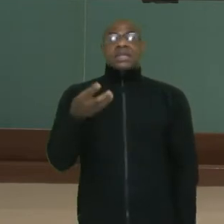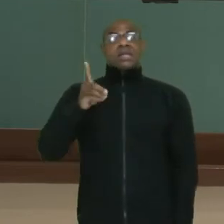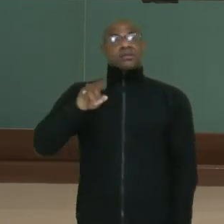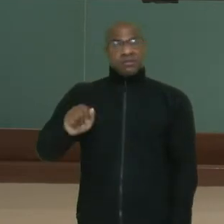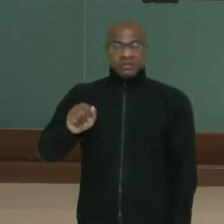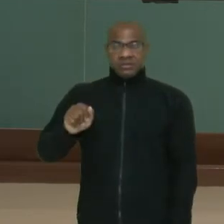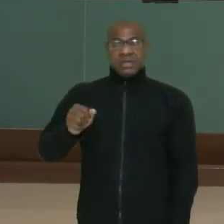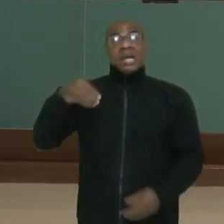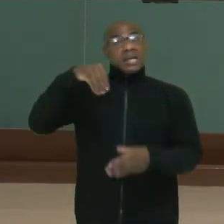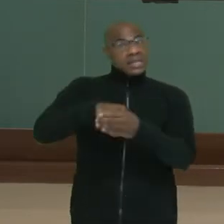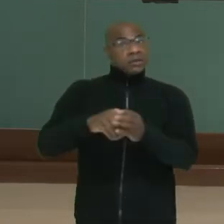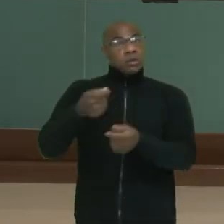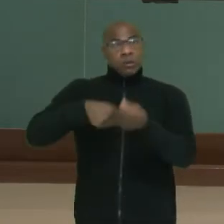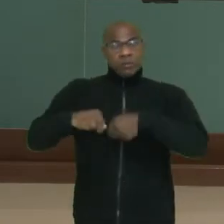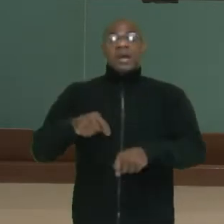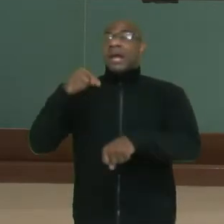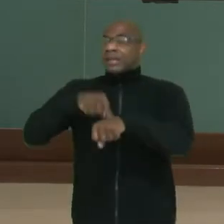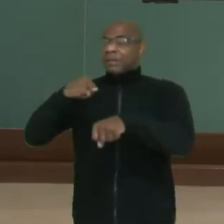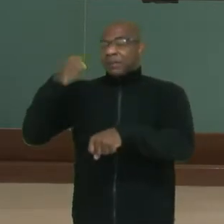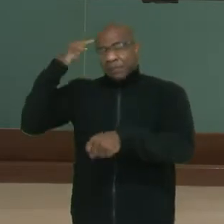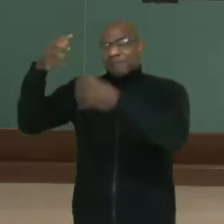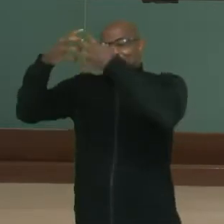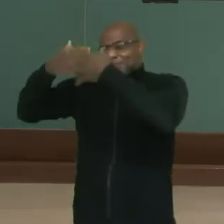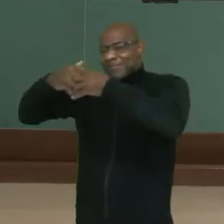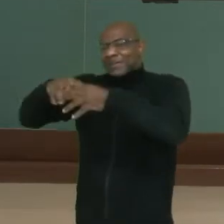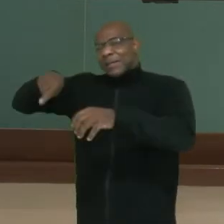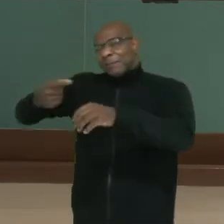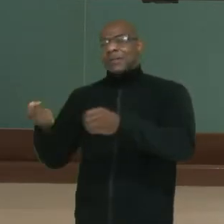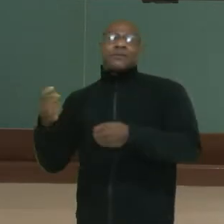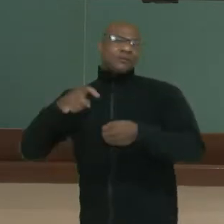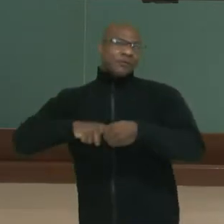ok? Vou dar um tempinho para você pensar e já volto.